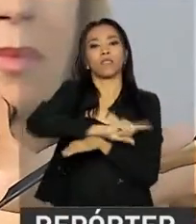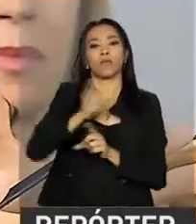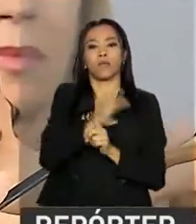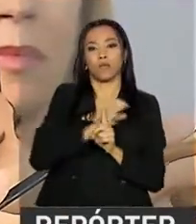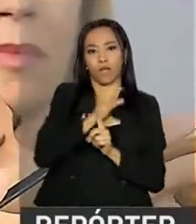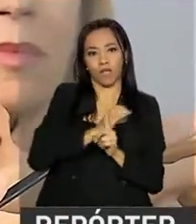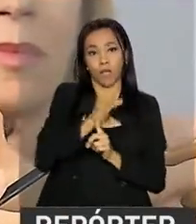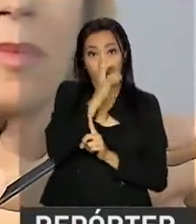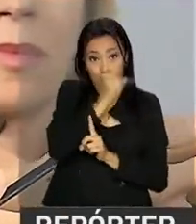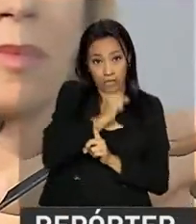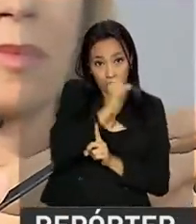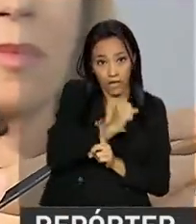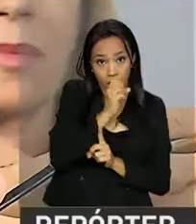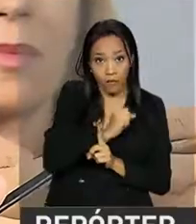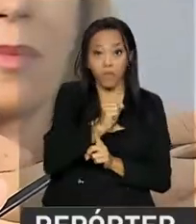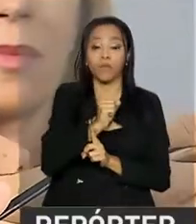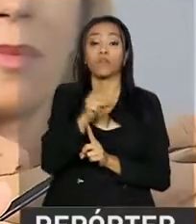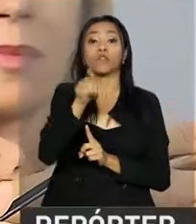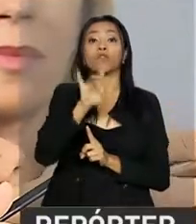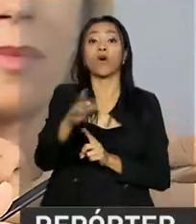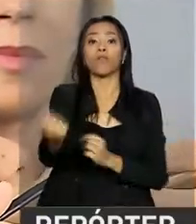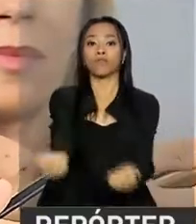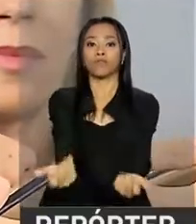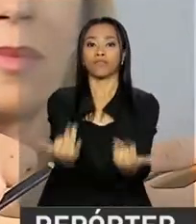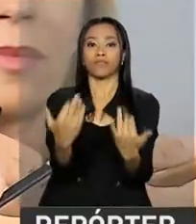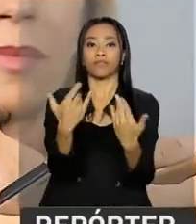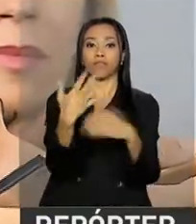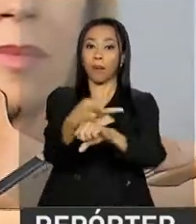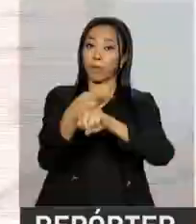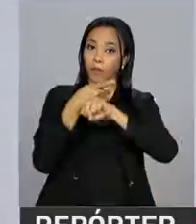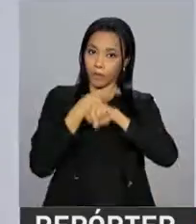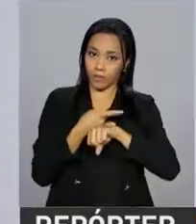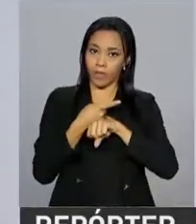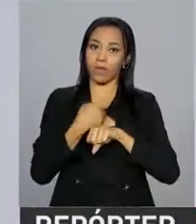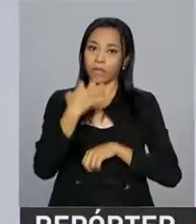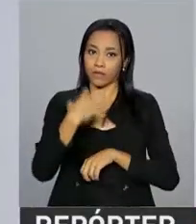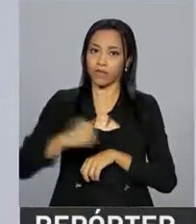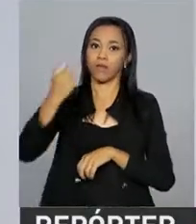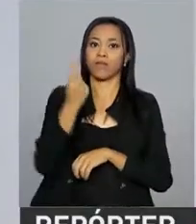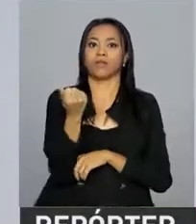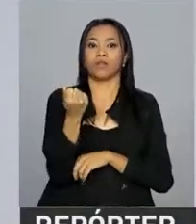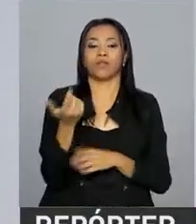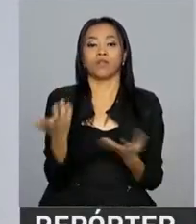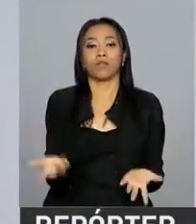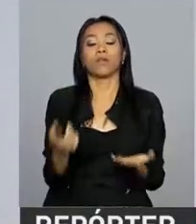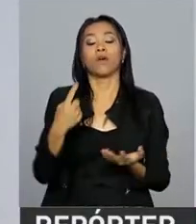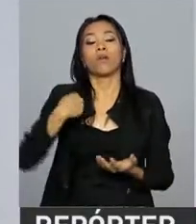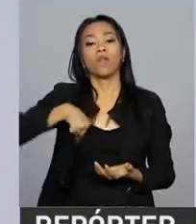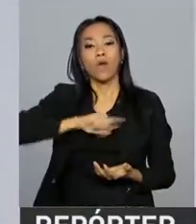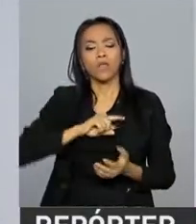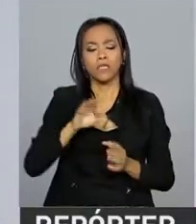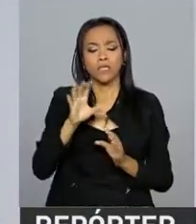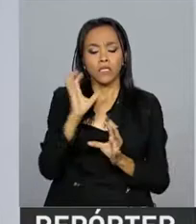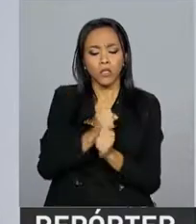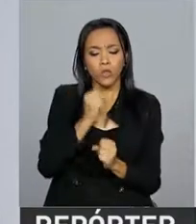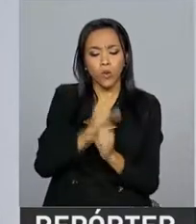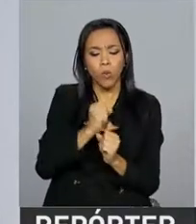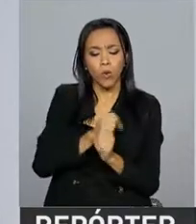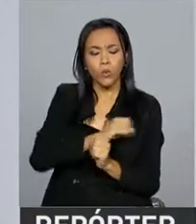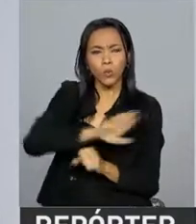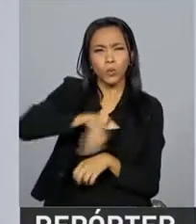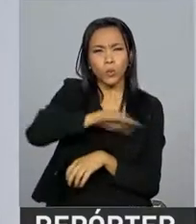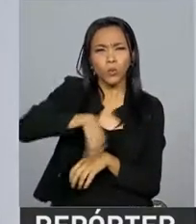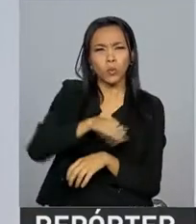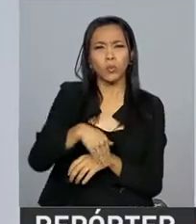o sábado dando exclusividade de atendimento a esse trabalhador da nossa expectativa do valor total de algo em torno